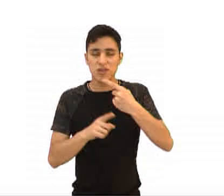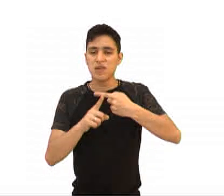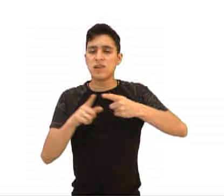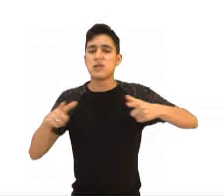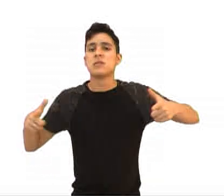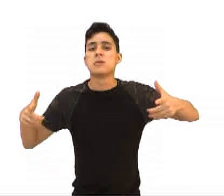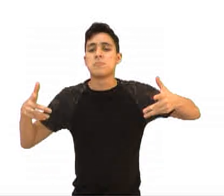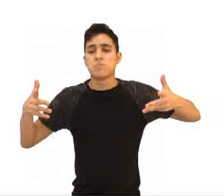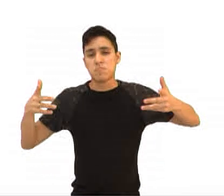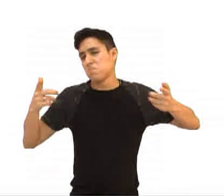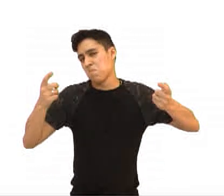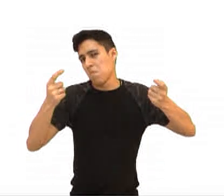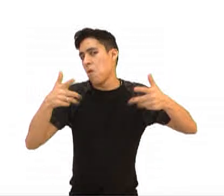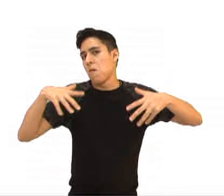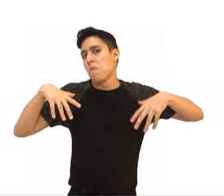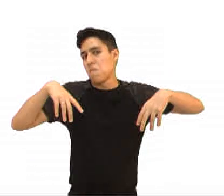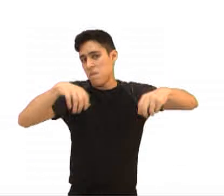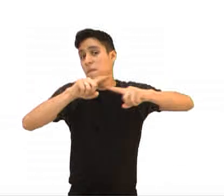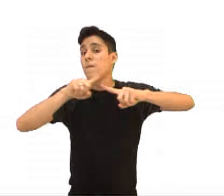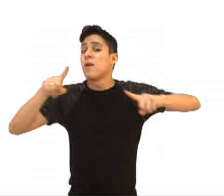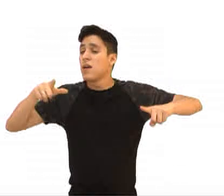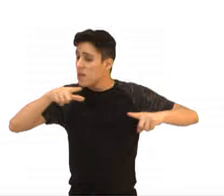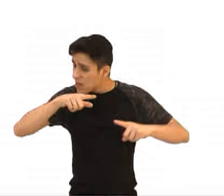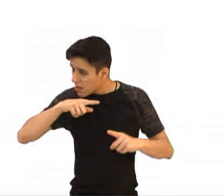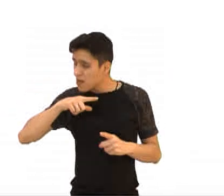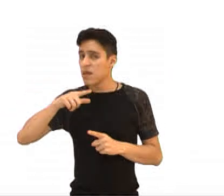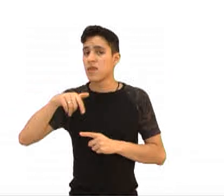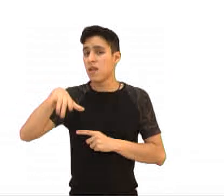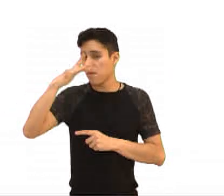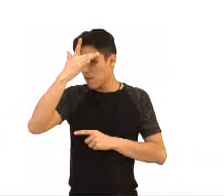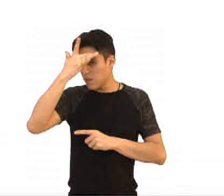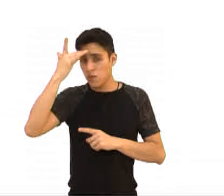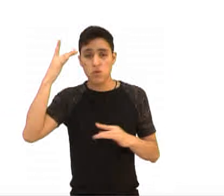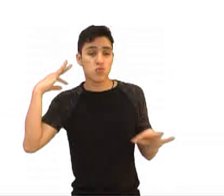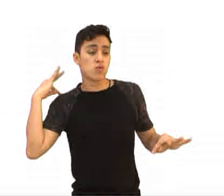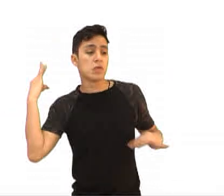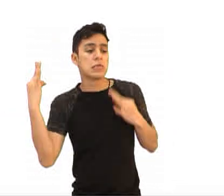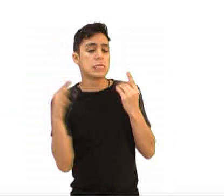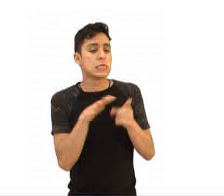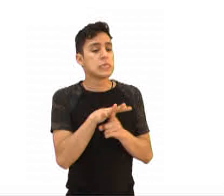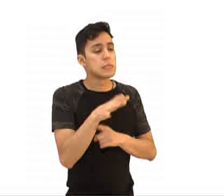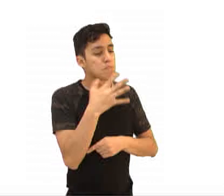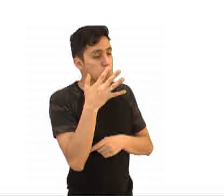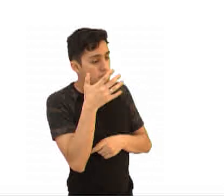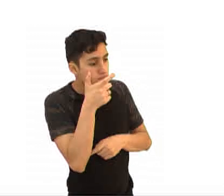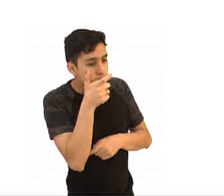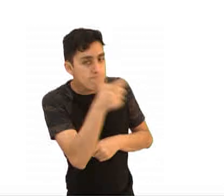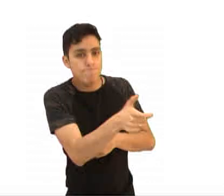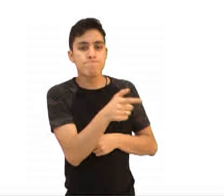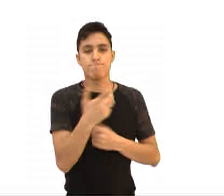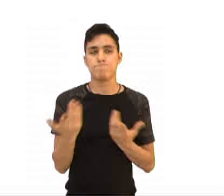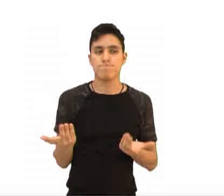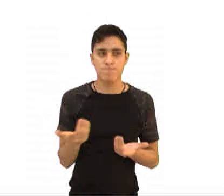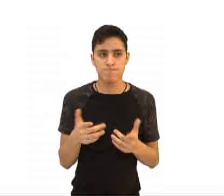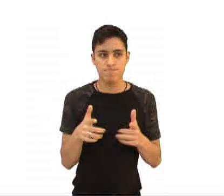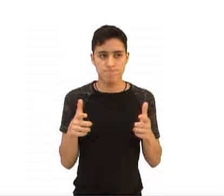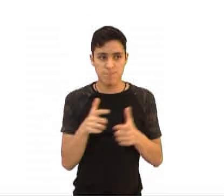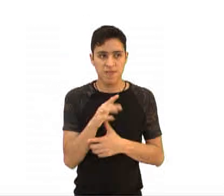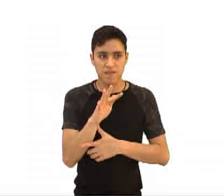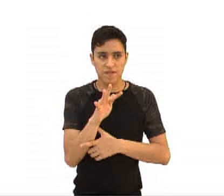muito procuradas por turistas, então tem uma estrutura pronta. Temos 60 habitantes por quilômetro quadrado,